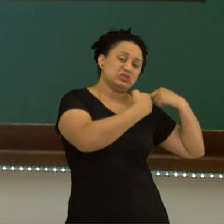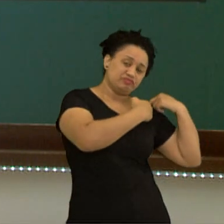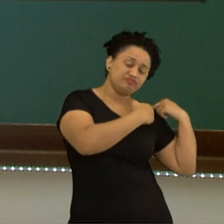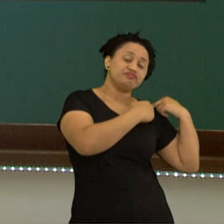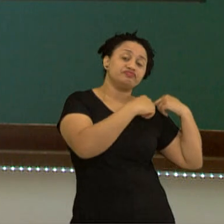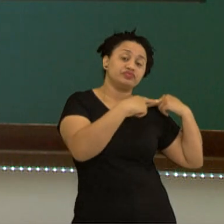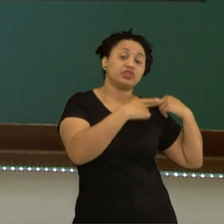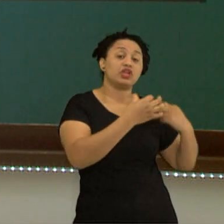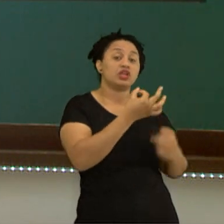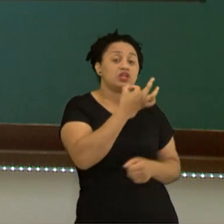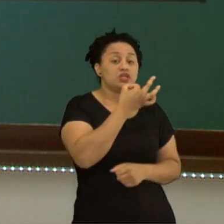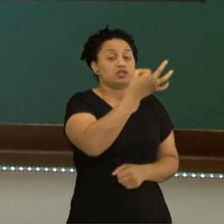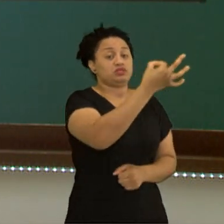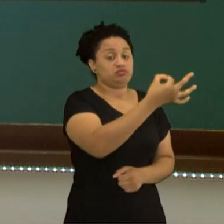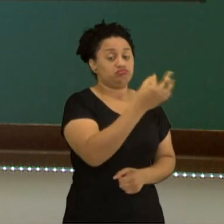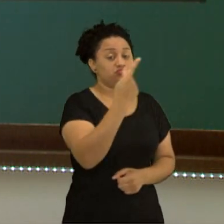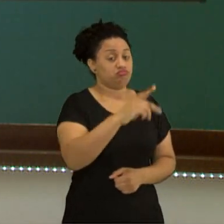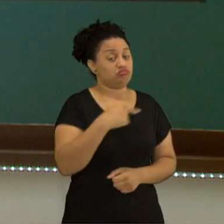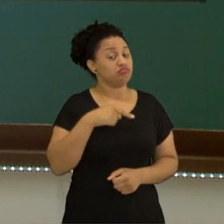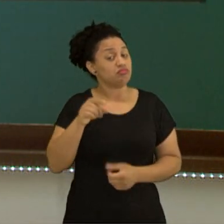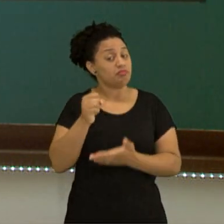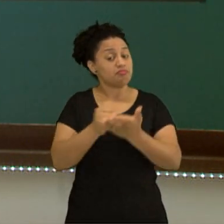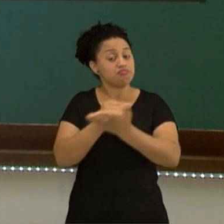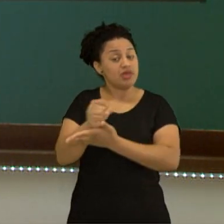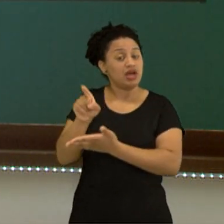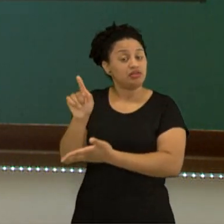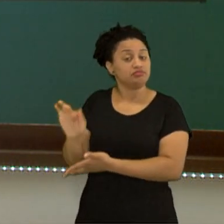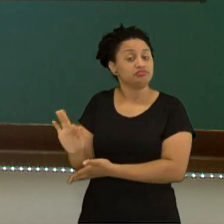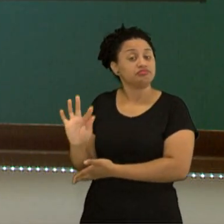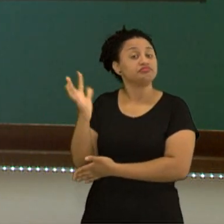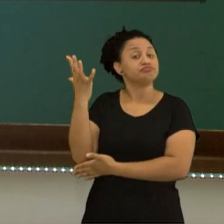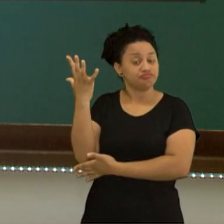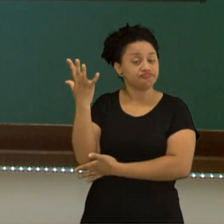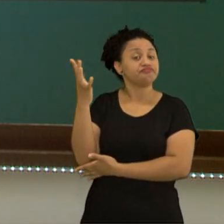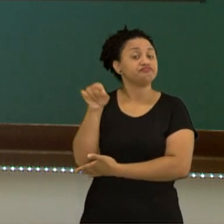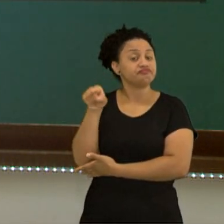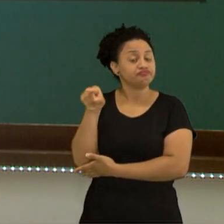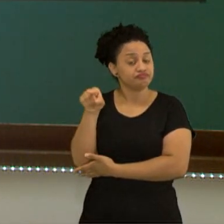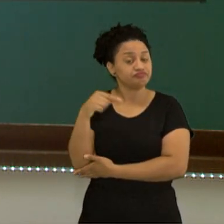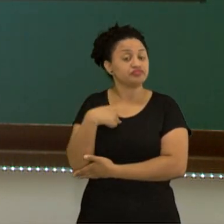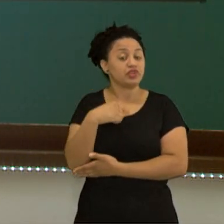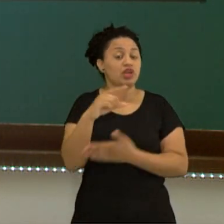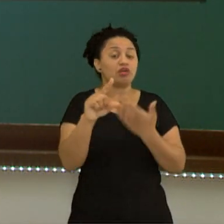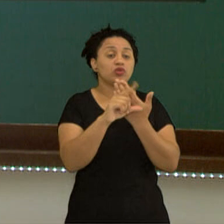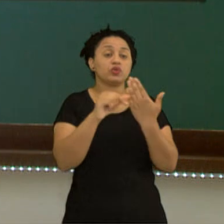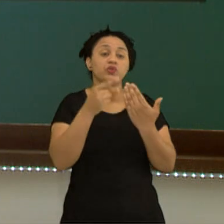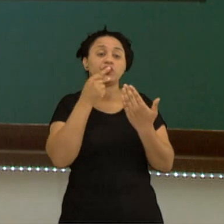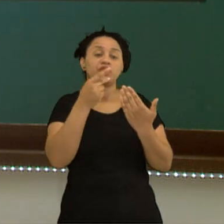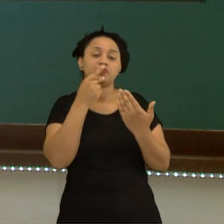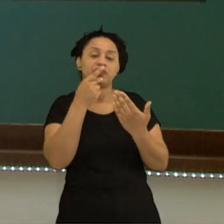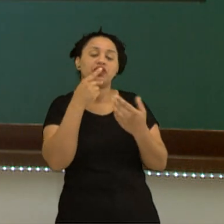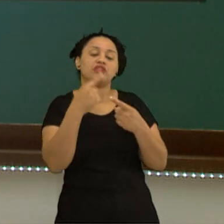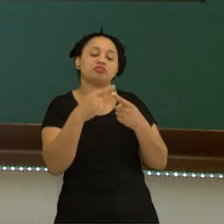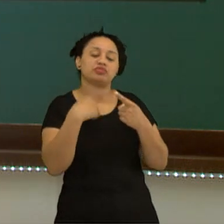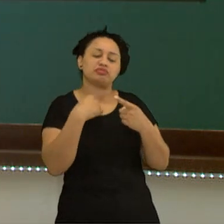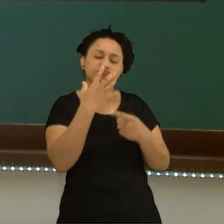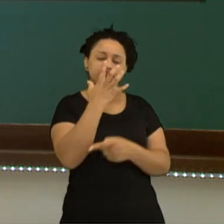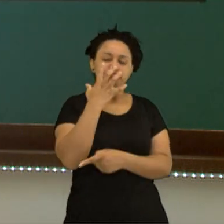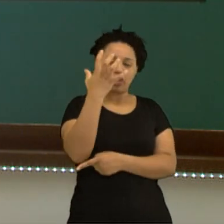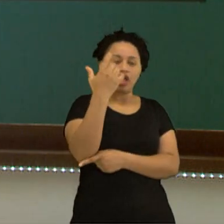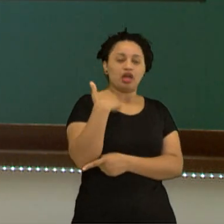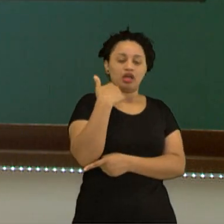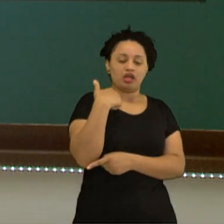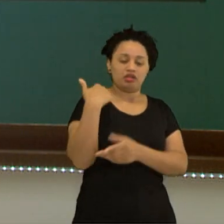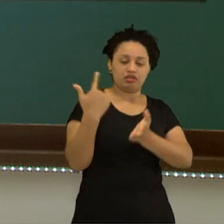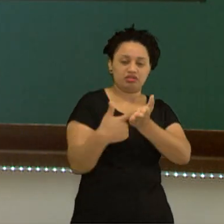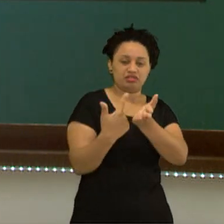um comentário avaliativo com base no acontecimento. A autora julga que ser inspiração de uma